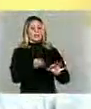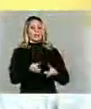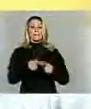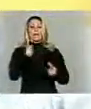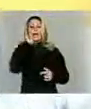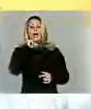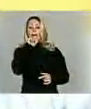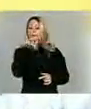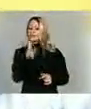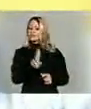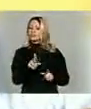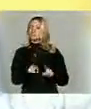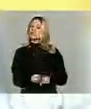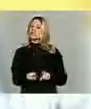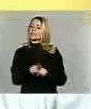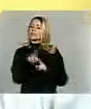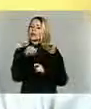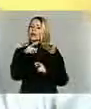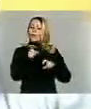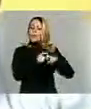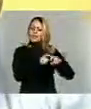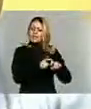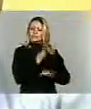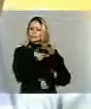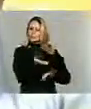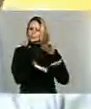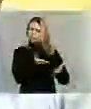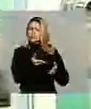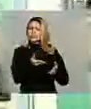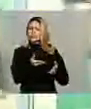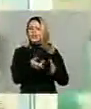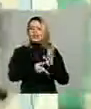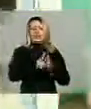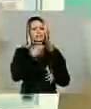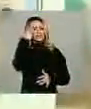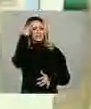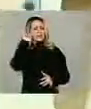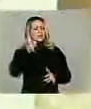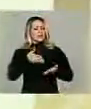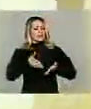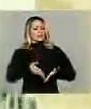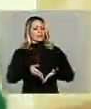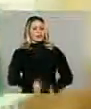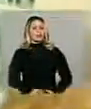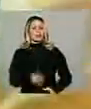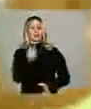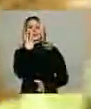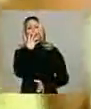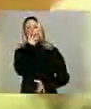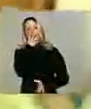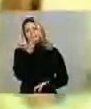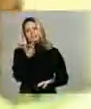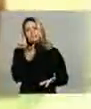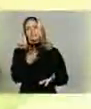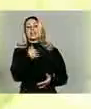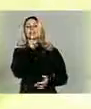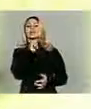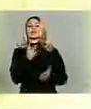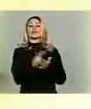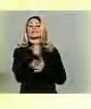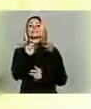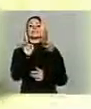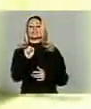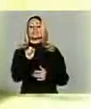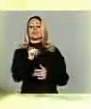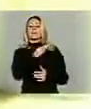nem ela e nem os médicos que a acompanhavam sabiam que a gestação era de gêmeos. Esse descuido